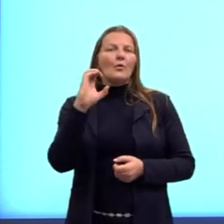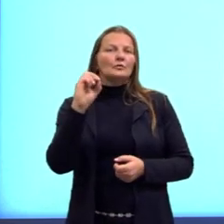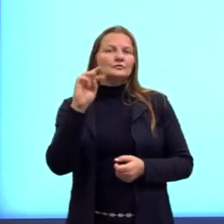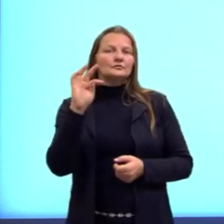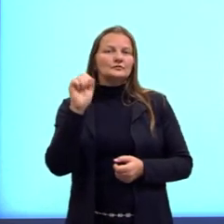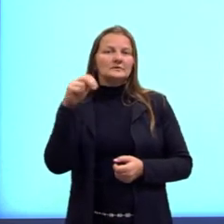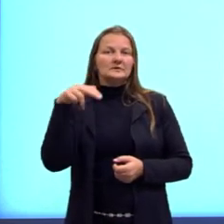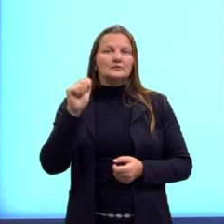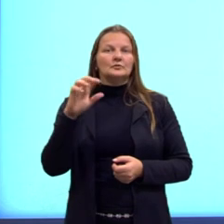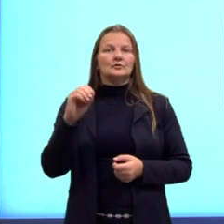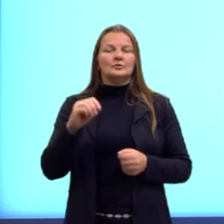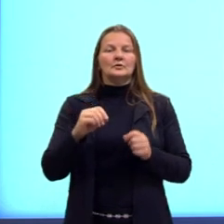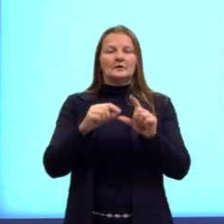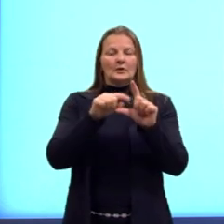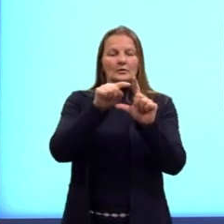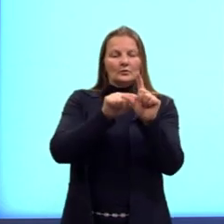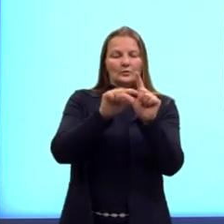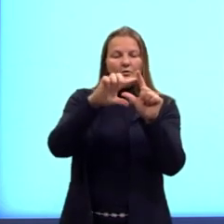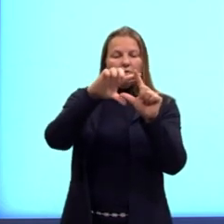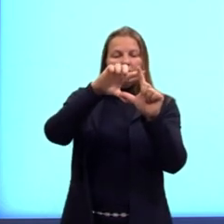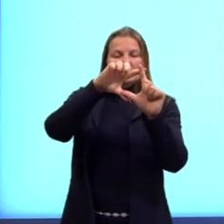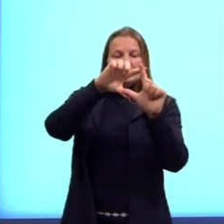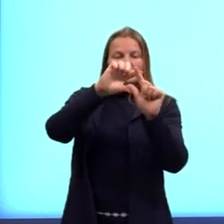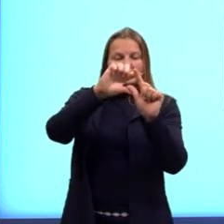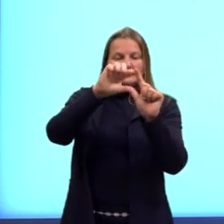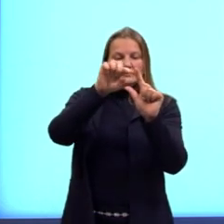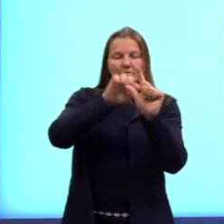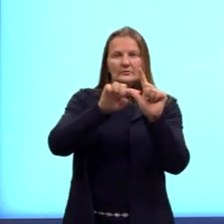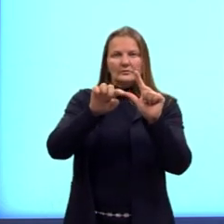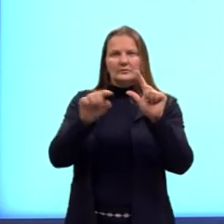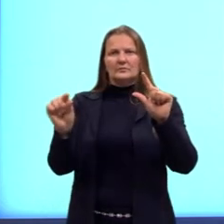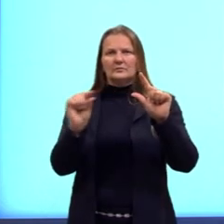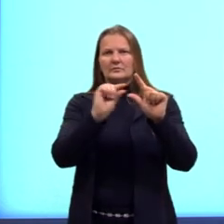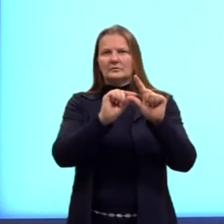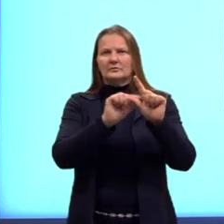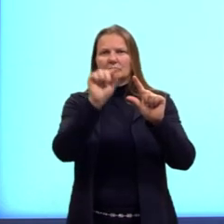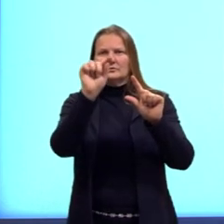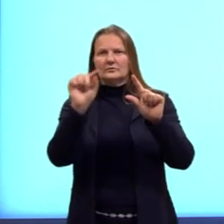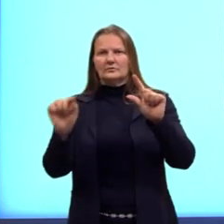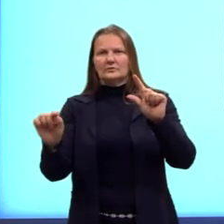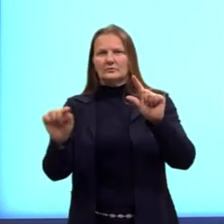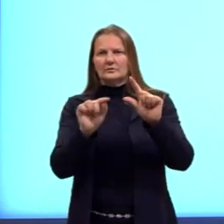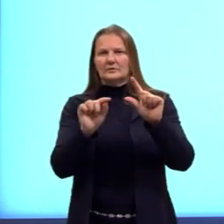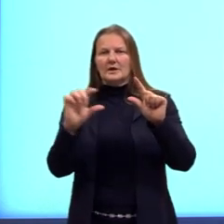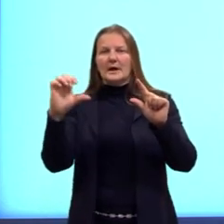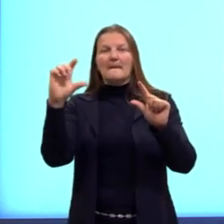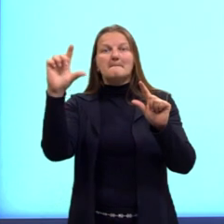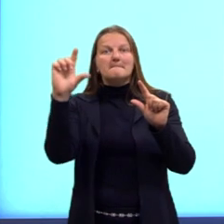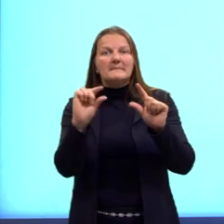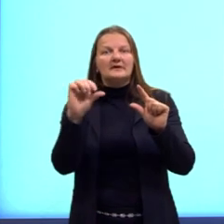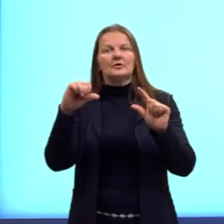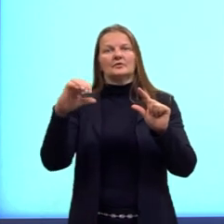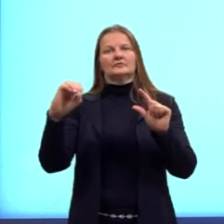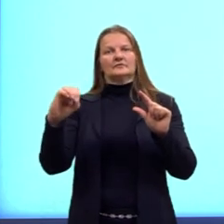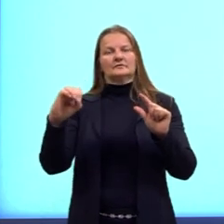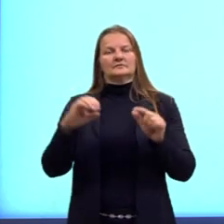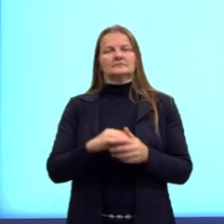aos ângulos agudos essa figura tem três ângulos menores do que 90 graus